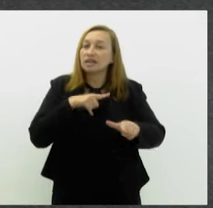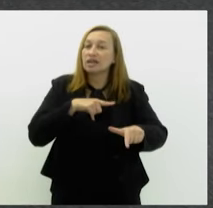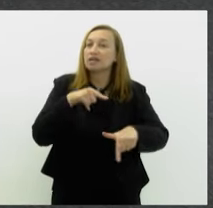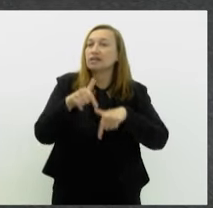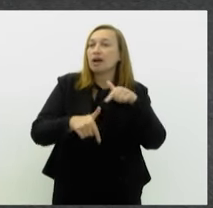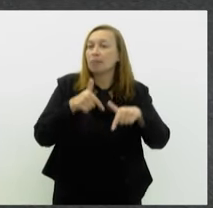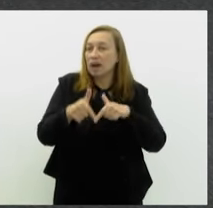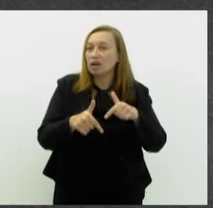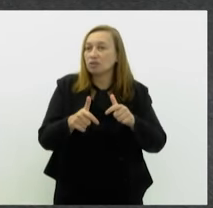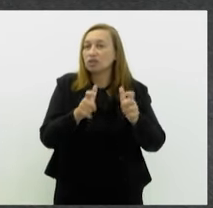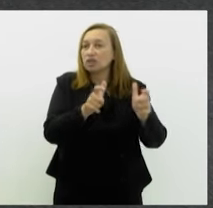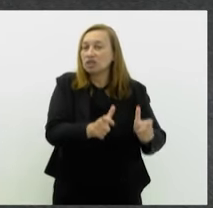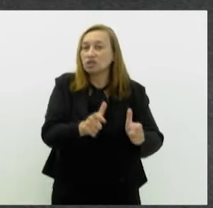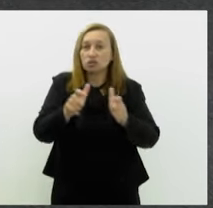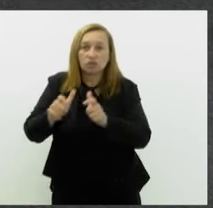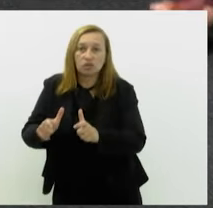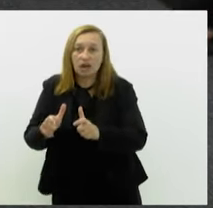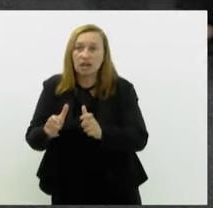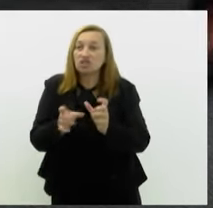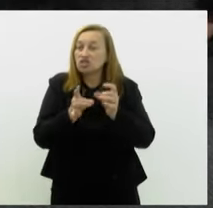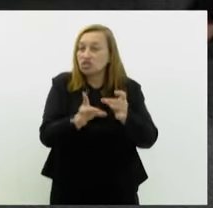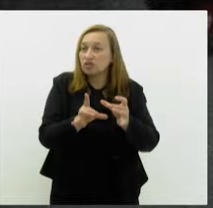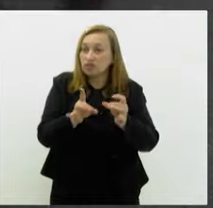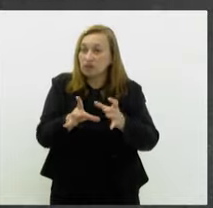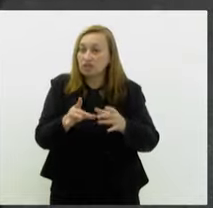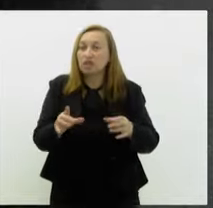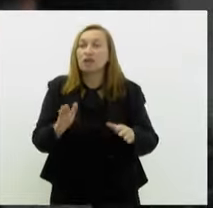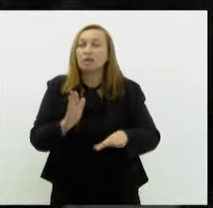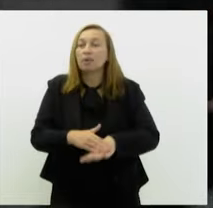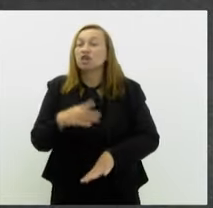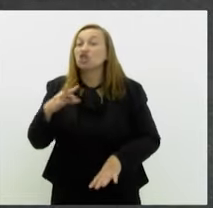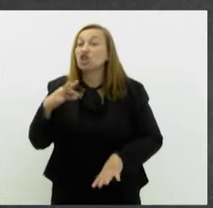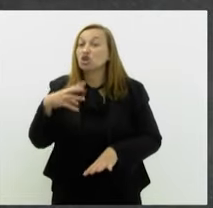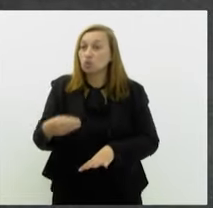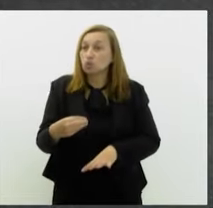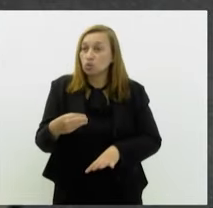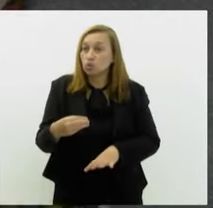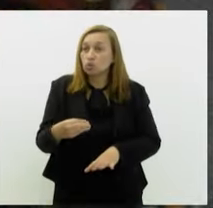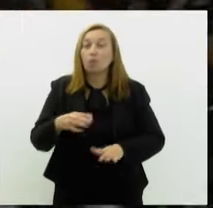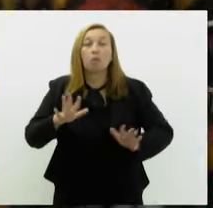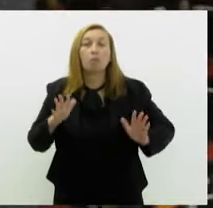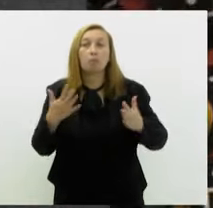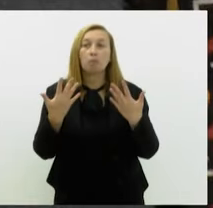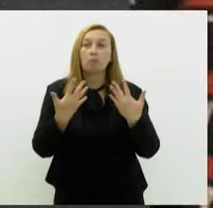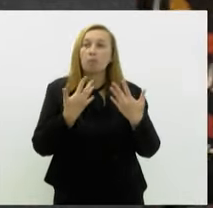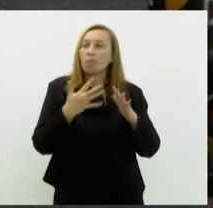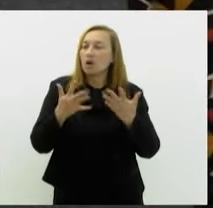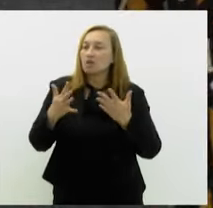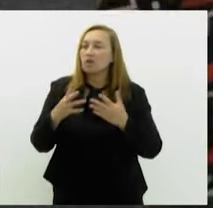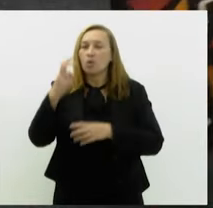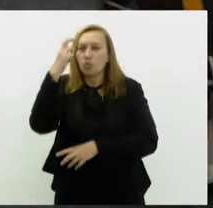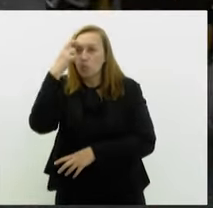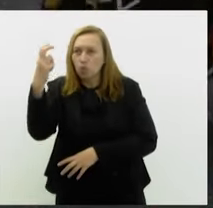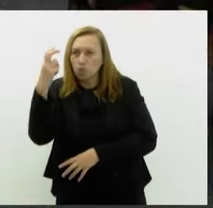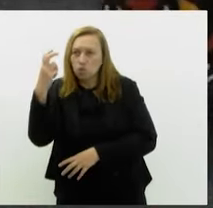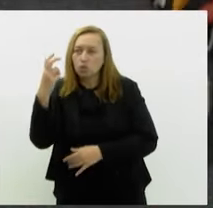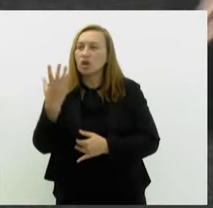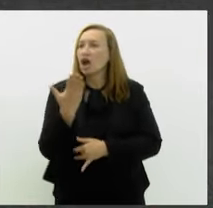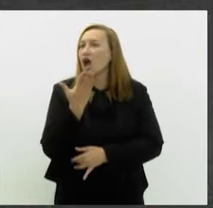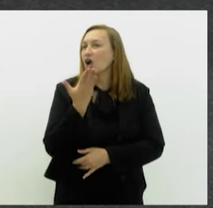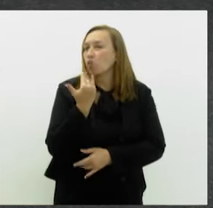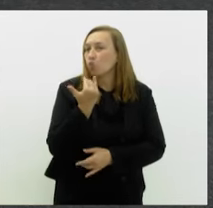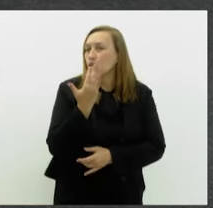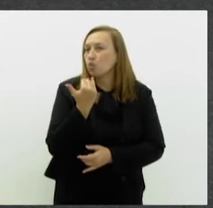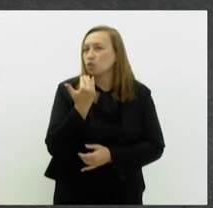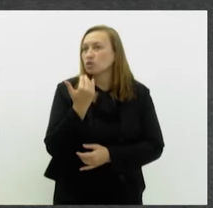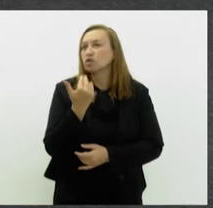desses estabelecimentos comerciais e, mais do que tudo e sobretudo, celebra a cultura, a gastronomia